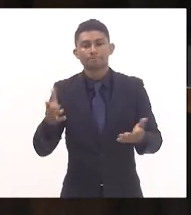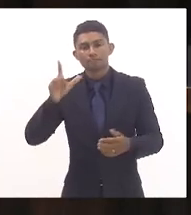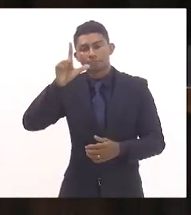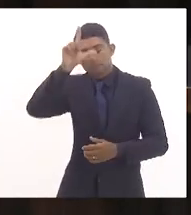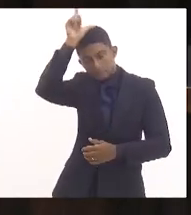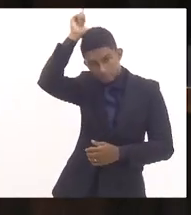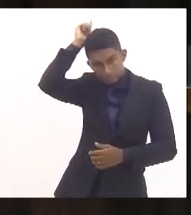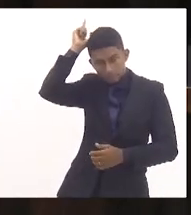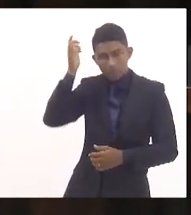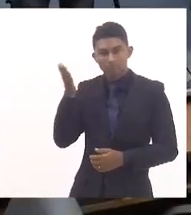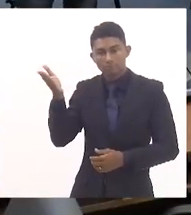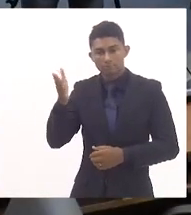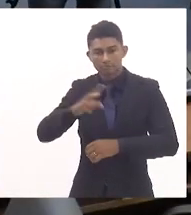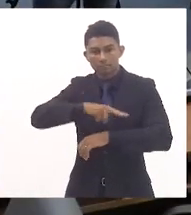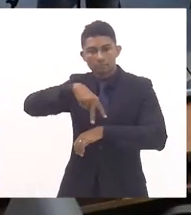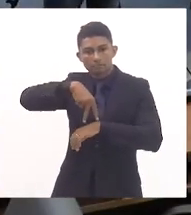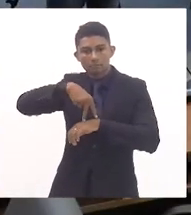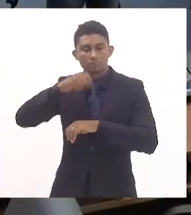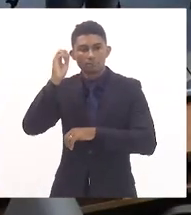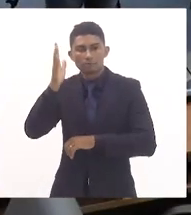Luiz Paulo